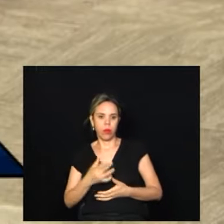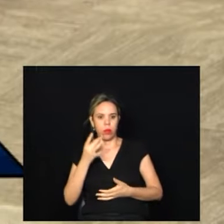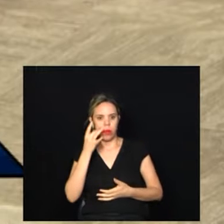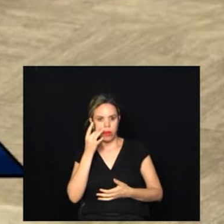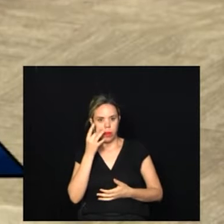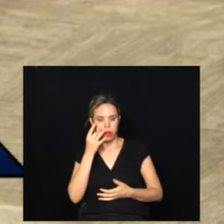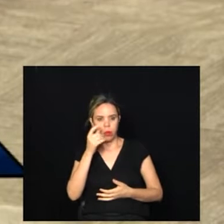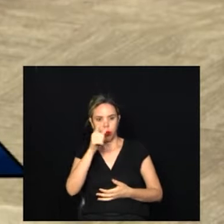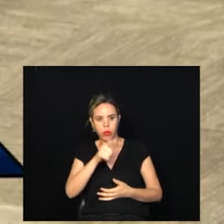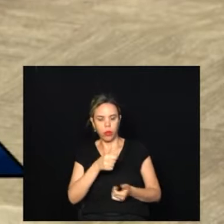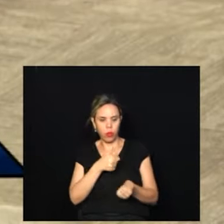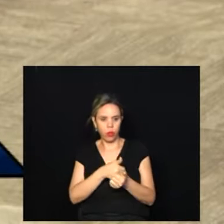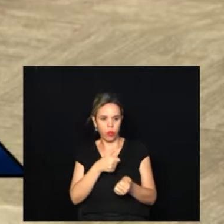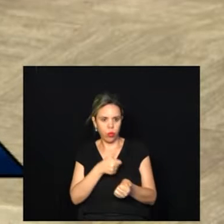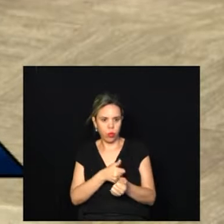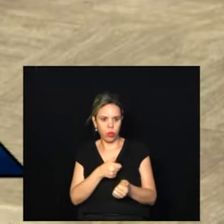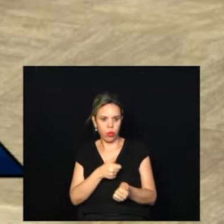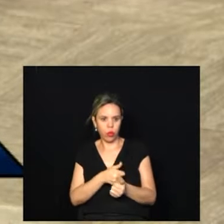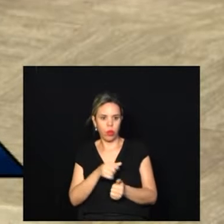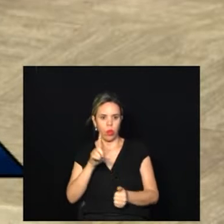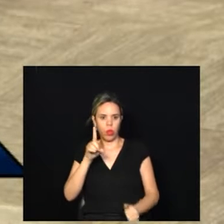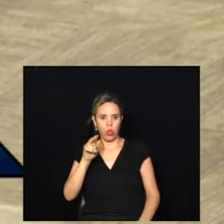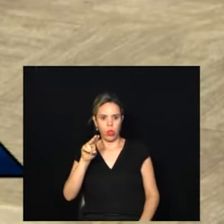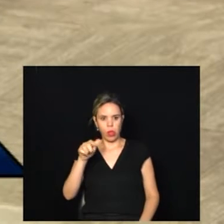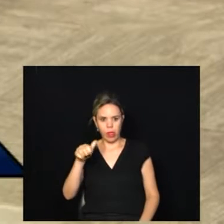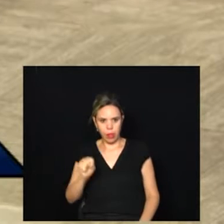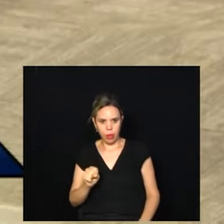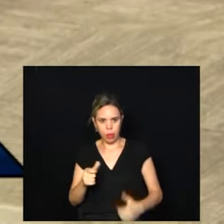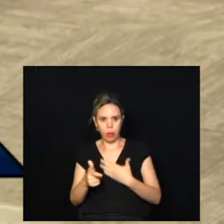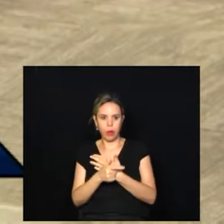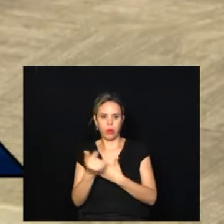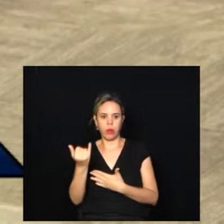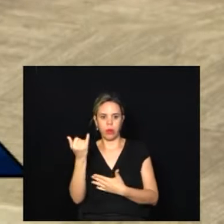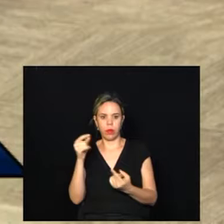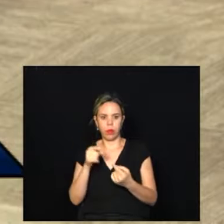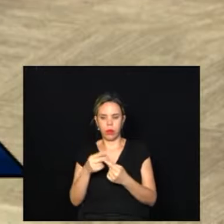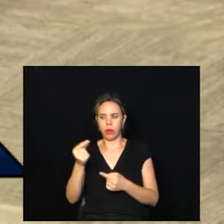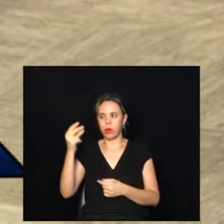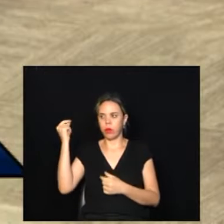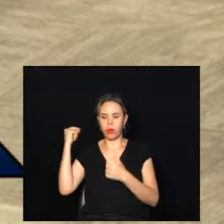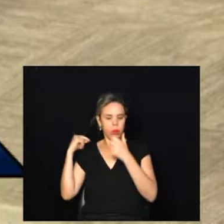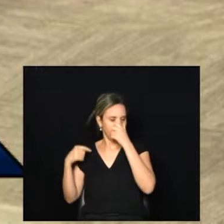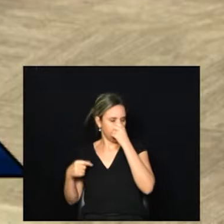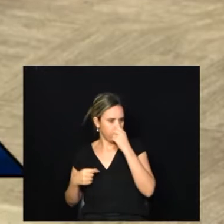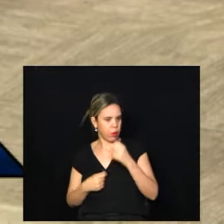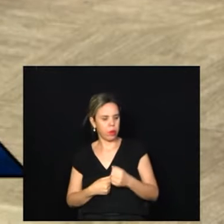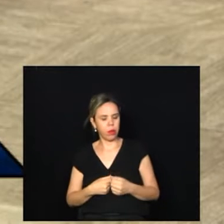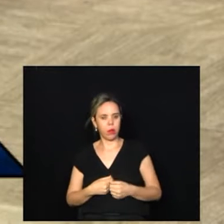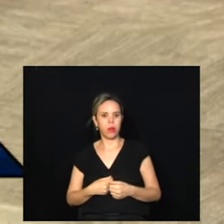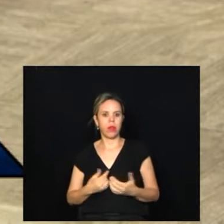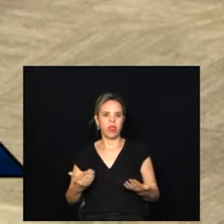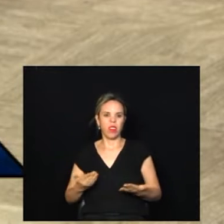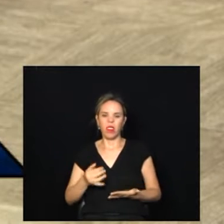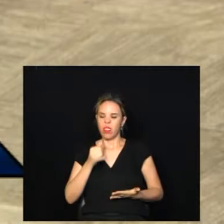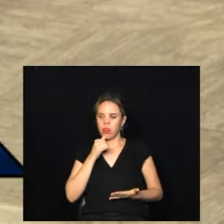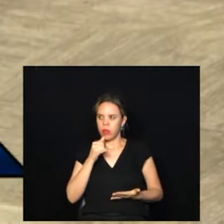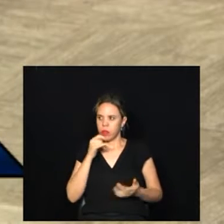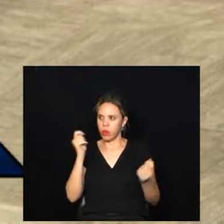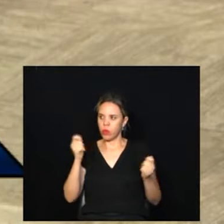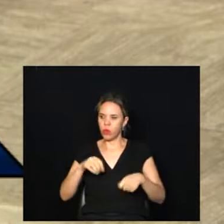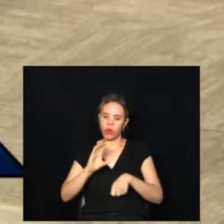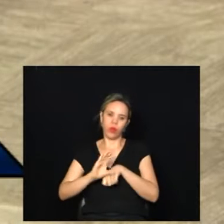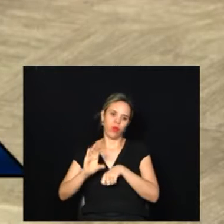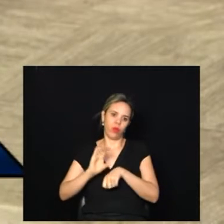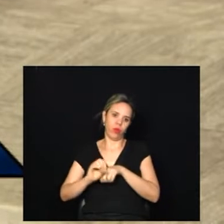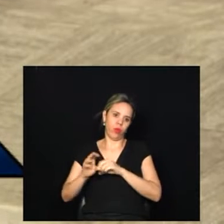de alguém mais próximo, como as doulas, que cumprem um papel muito importante nesse sentido há muito tempo. E recentemente, inclusive, com capacitação